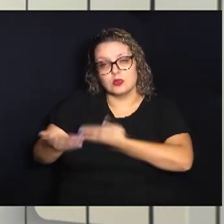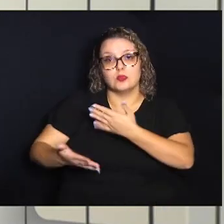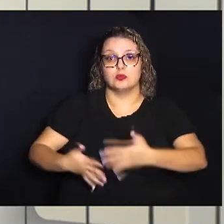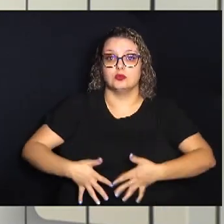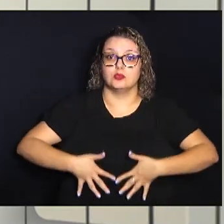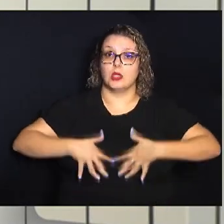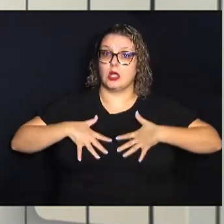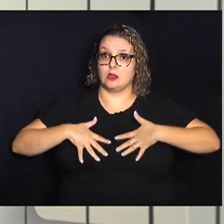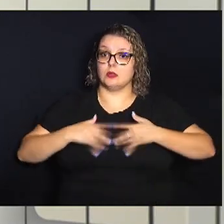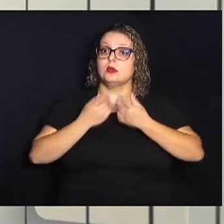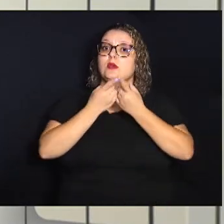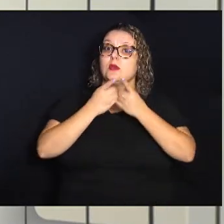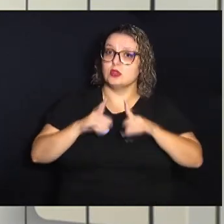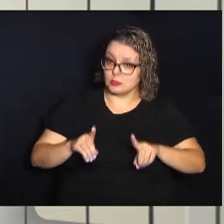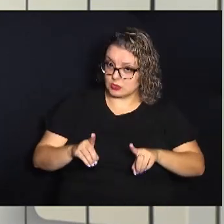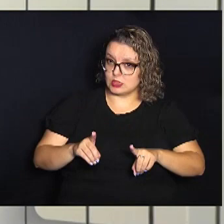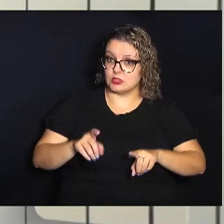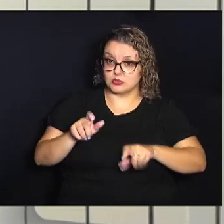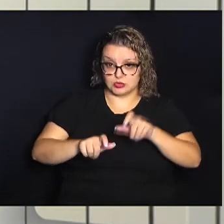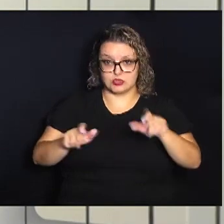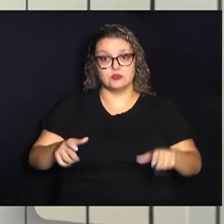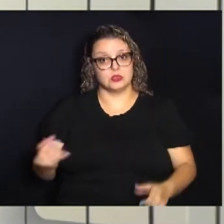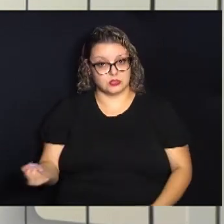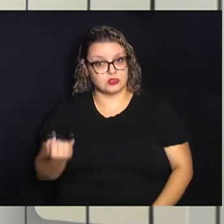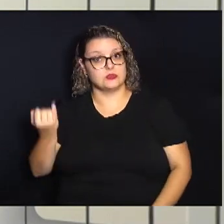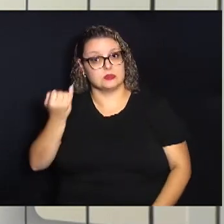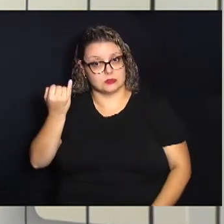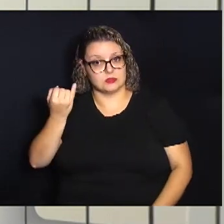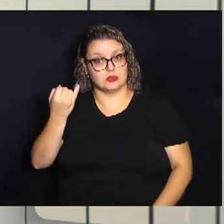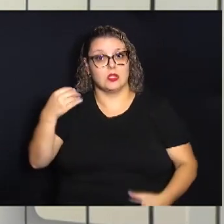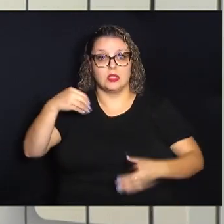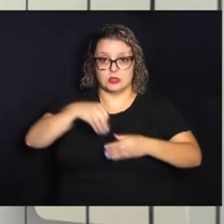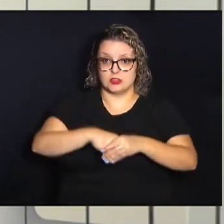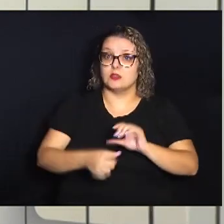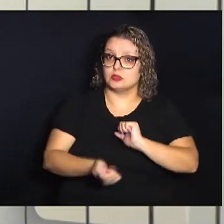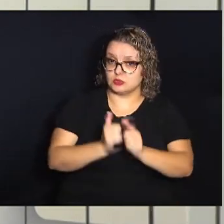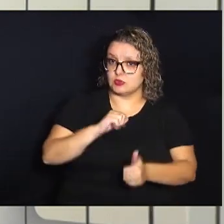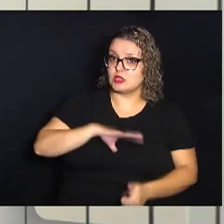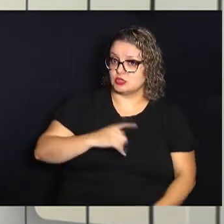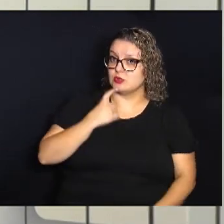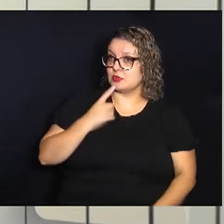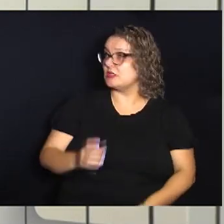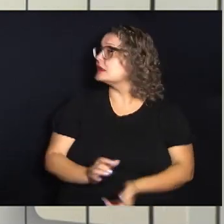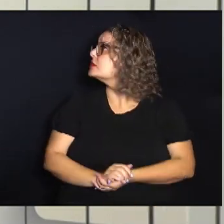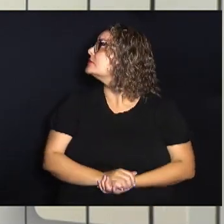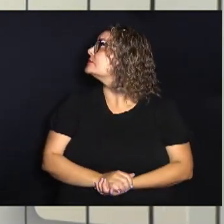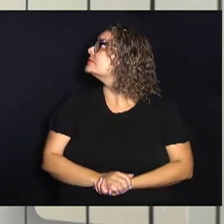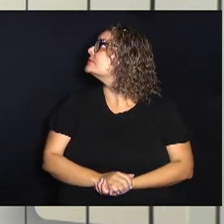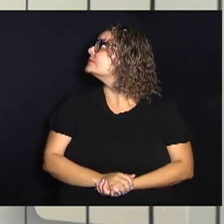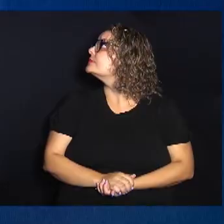e a dignidade de personalidades que passaram pelo esporte de Campinas.